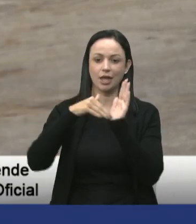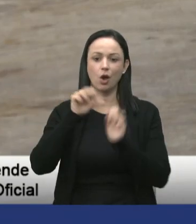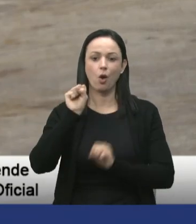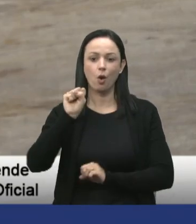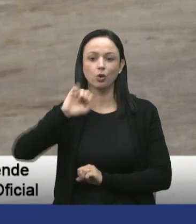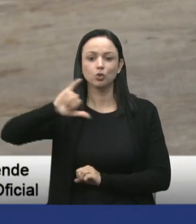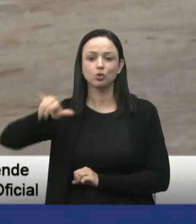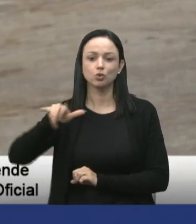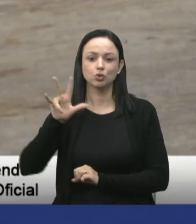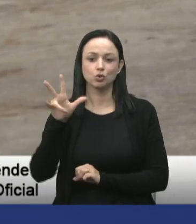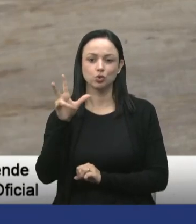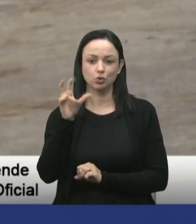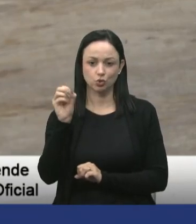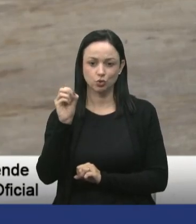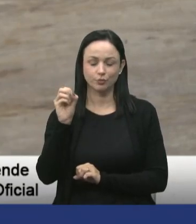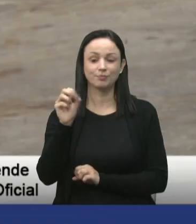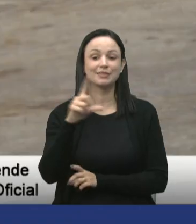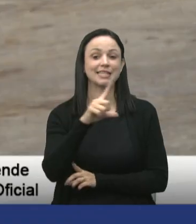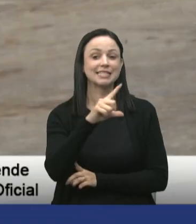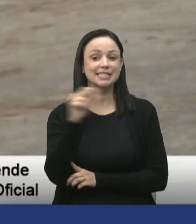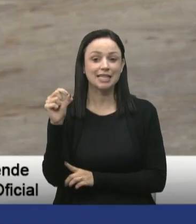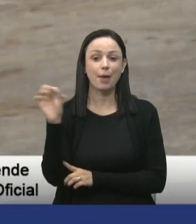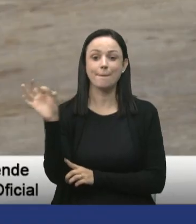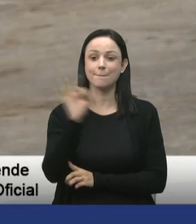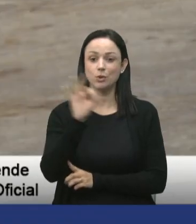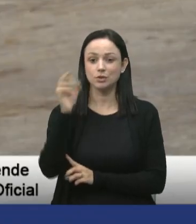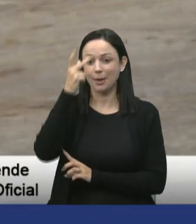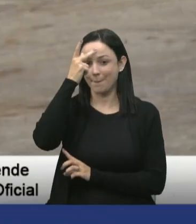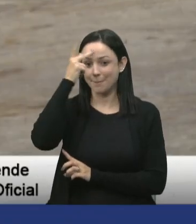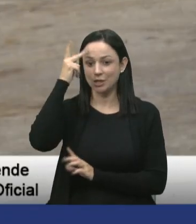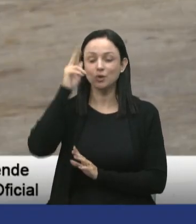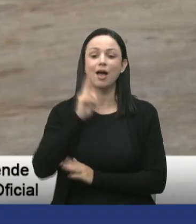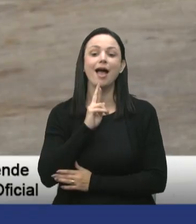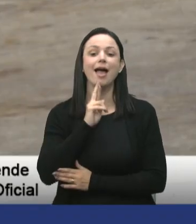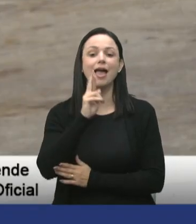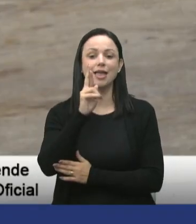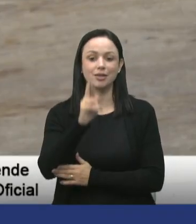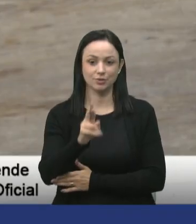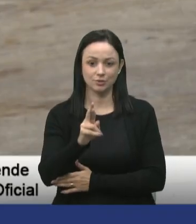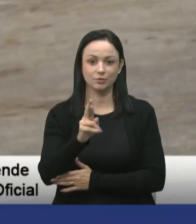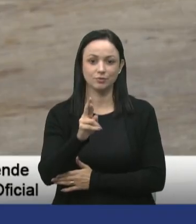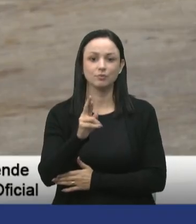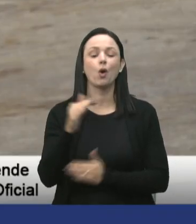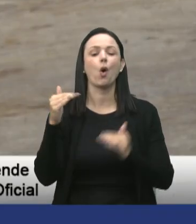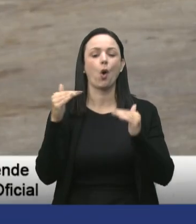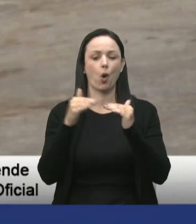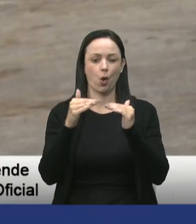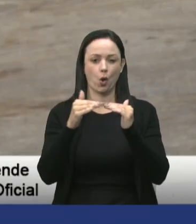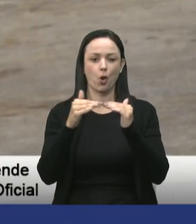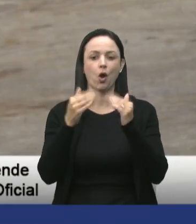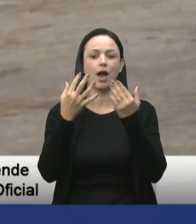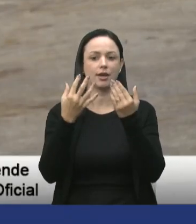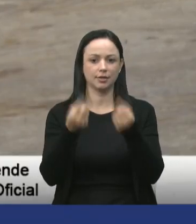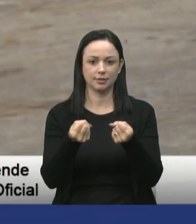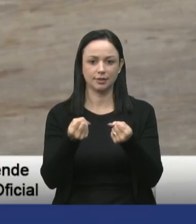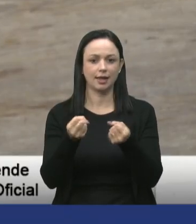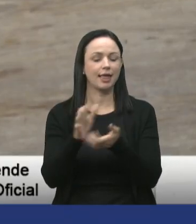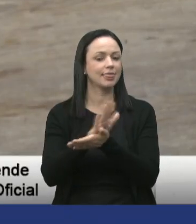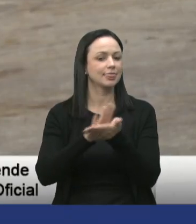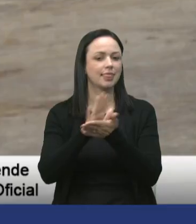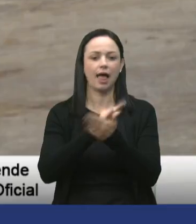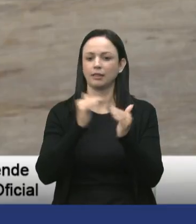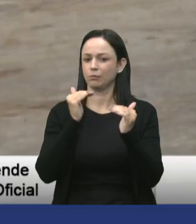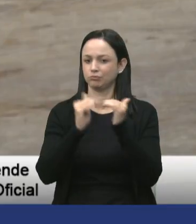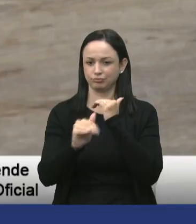julho, e 100% das pessoas que responderam à pesquisa anuíram, concordaram, nós não tivemos nenhuma